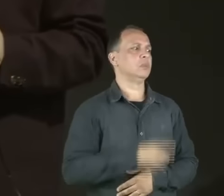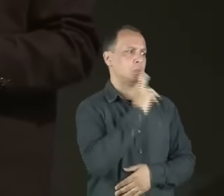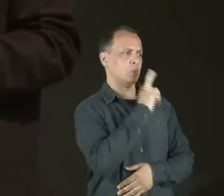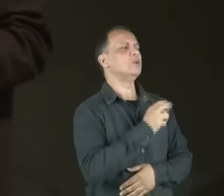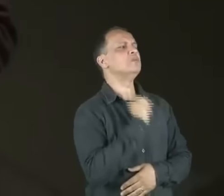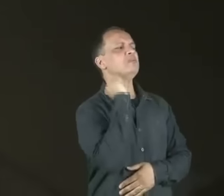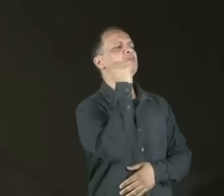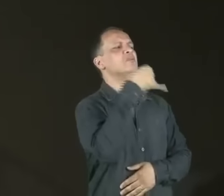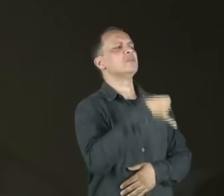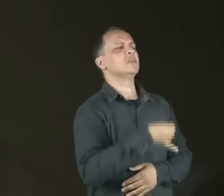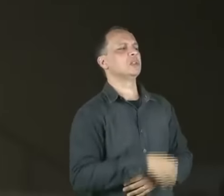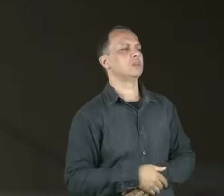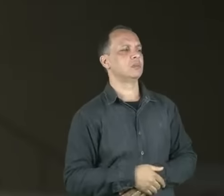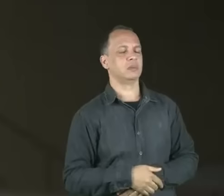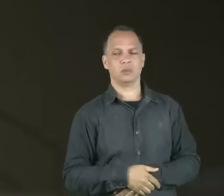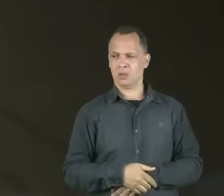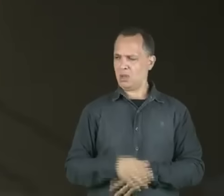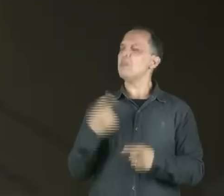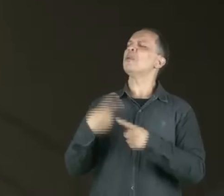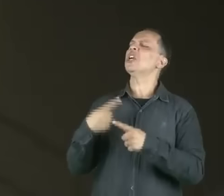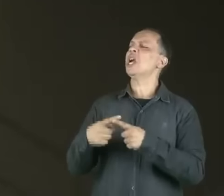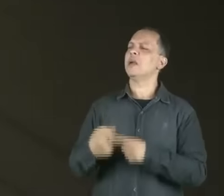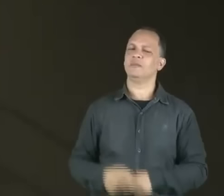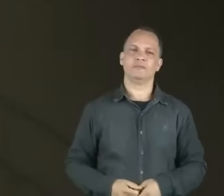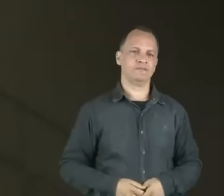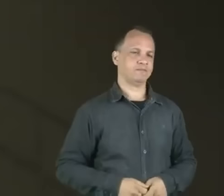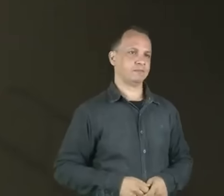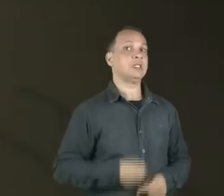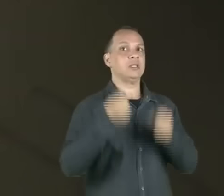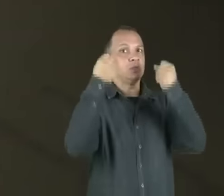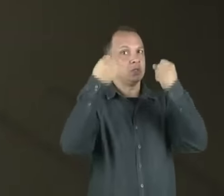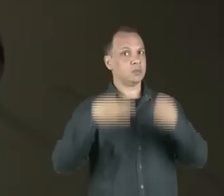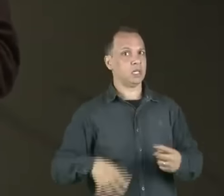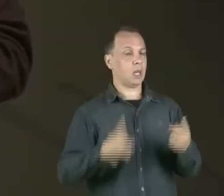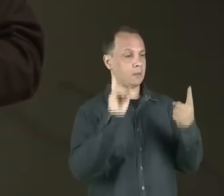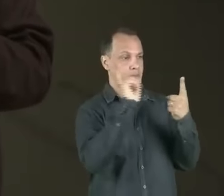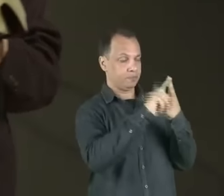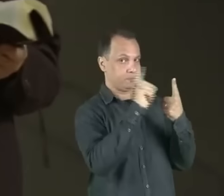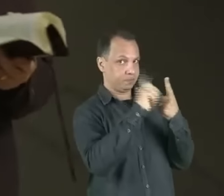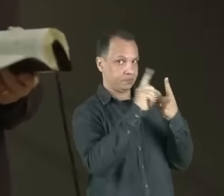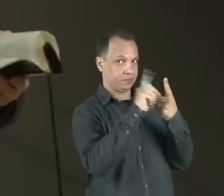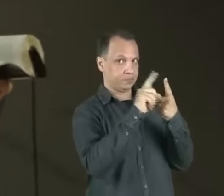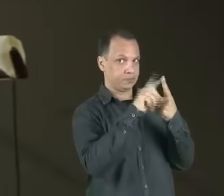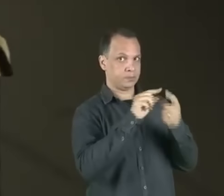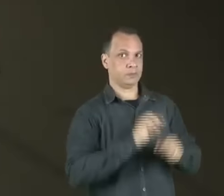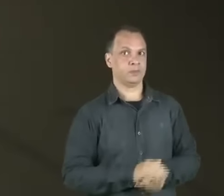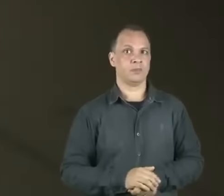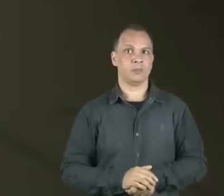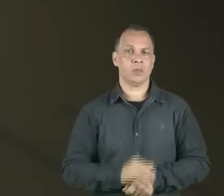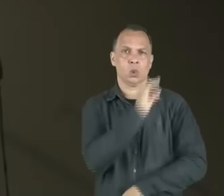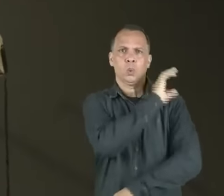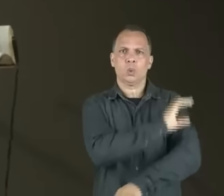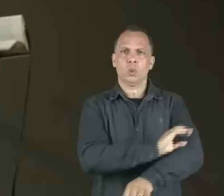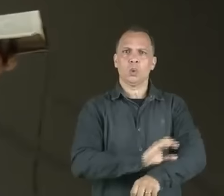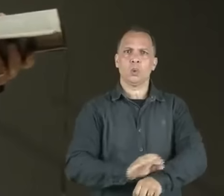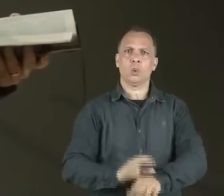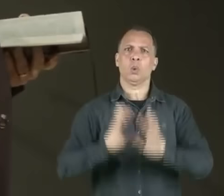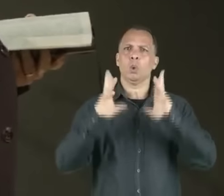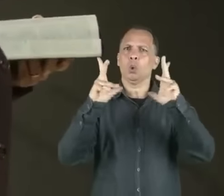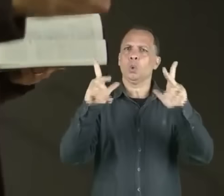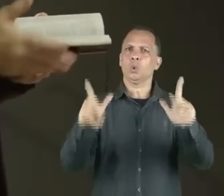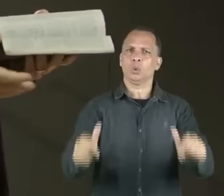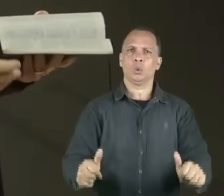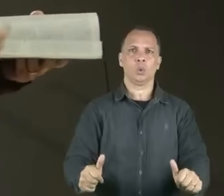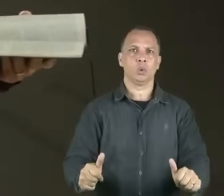três razões o primeiro porque pode ser civilizações e culturas todos os povos da terra acreditam em espíritos